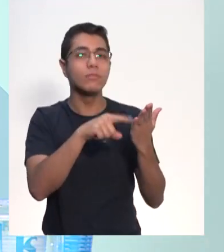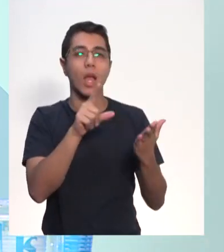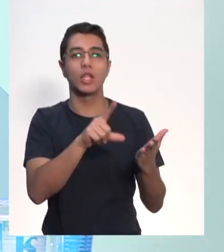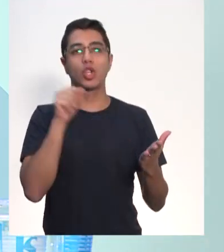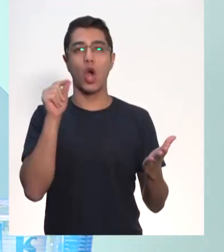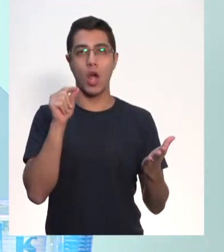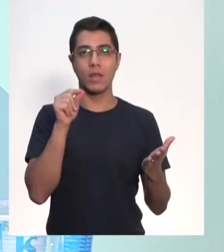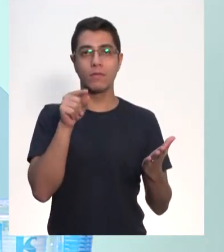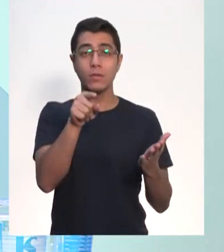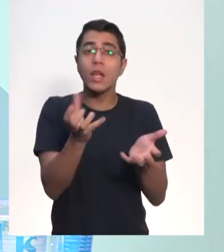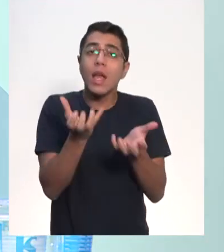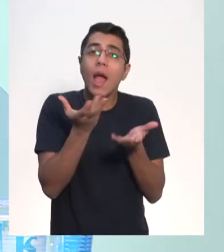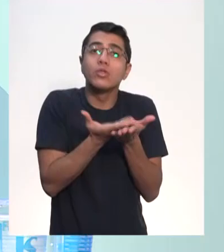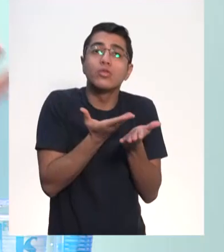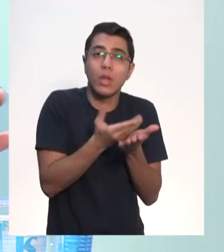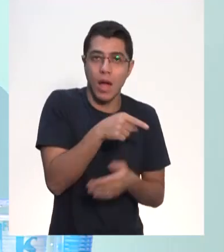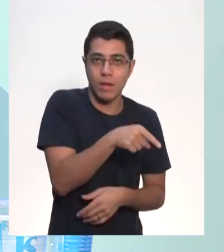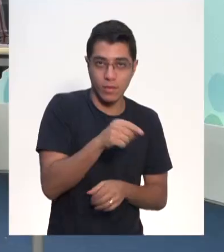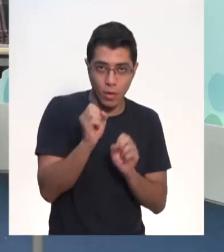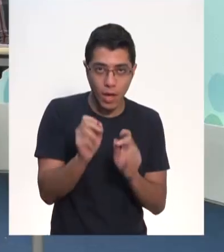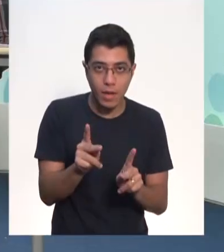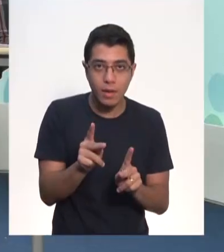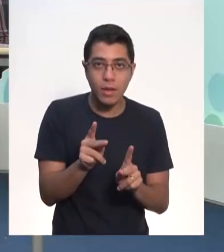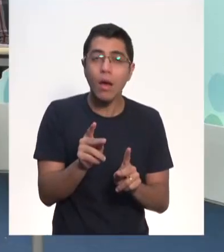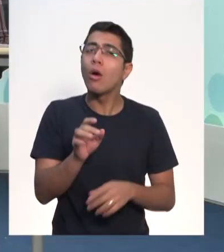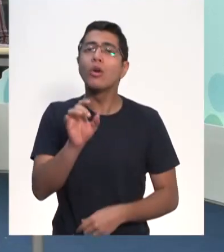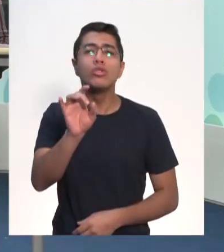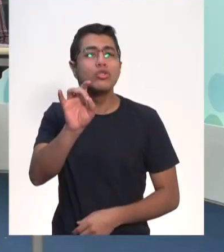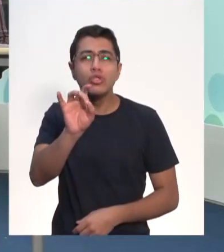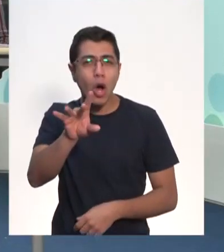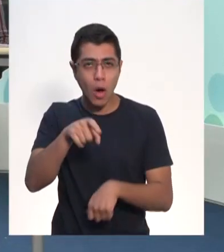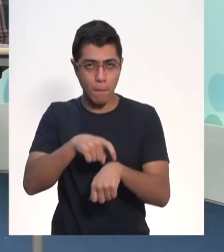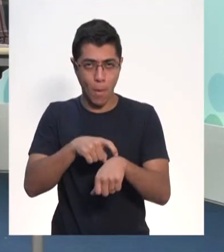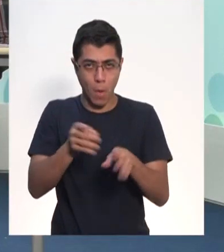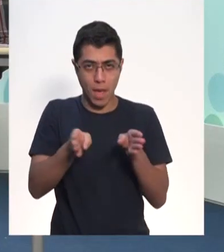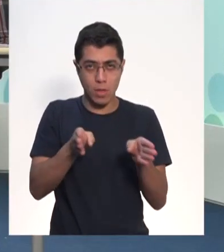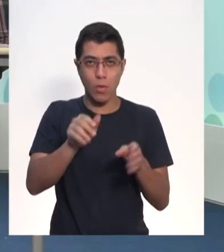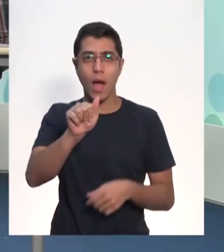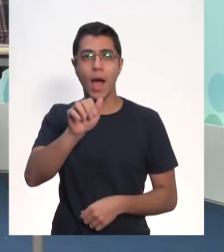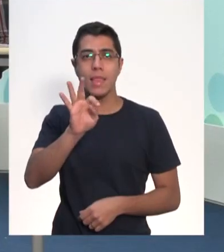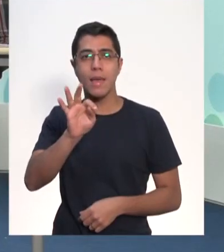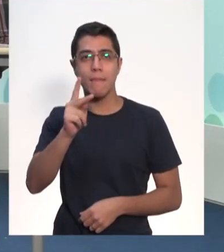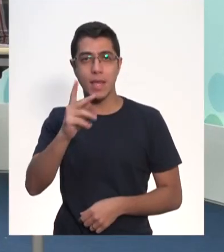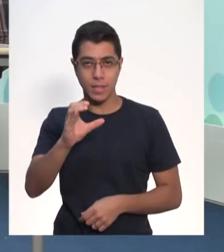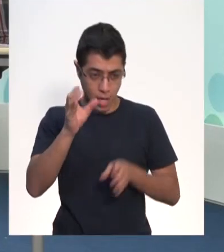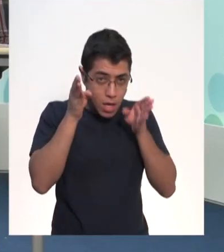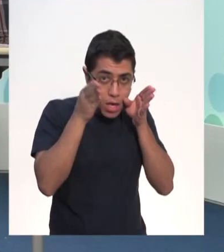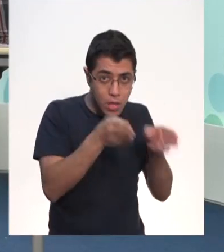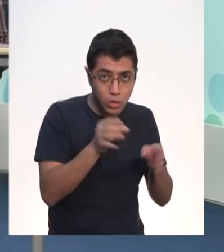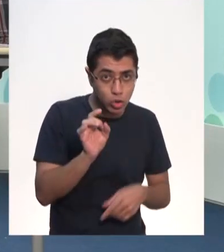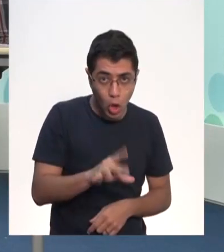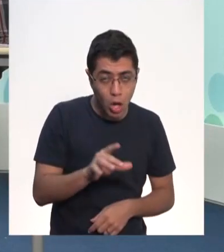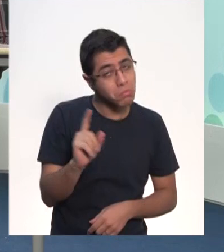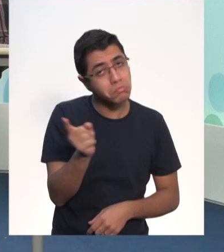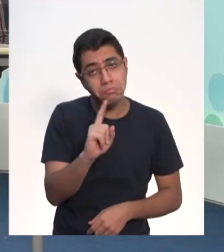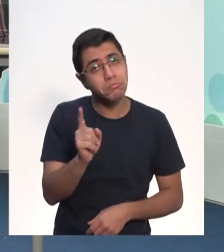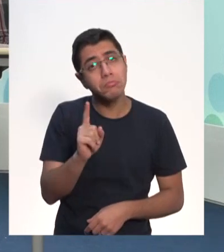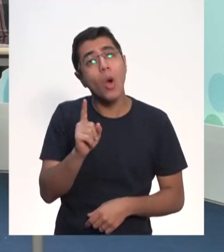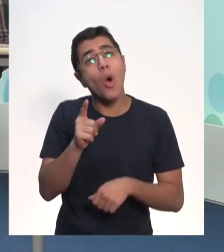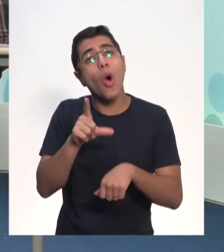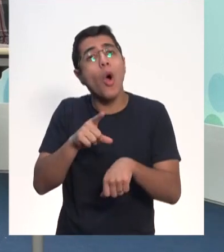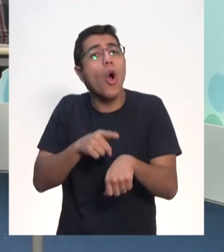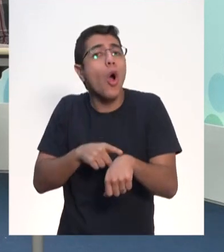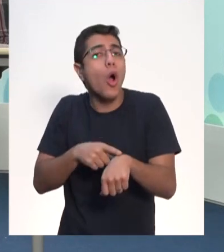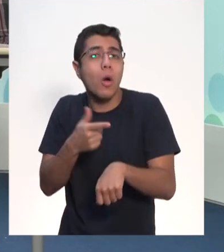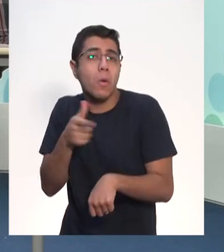da TPC, pode ser um material de estudo pessoal também. E aí, claro, com a ajuda do PC, do vice-diretor, a